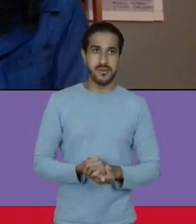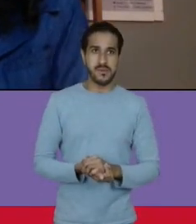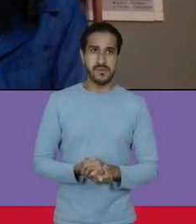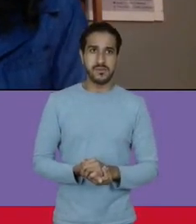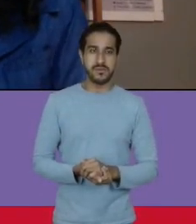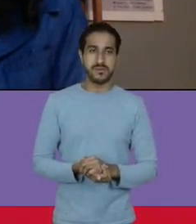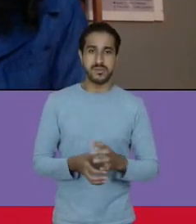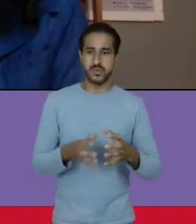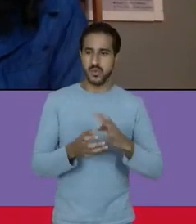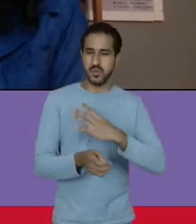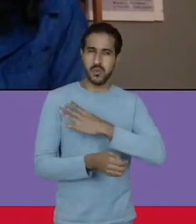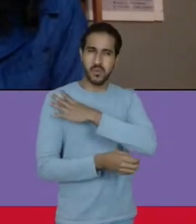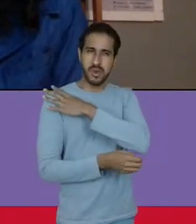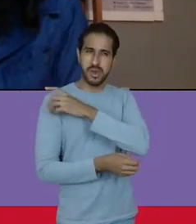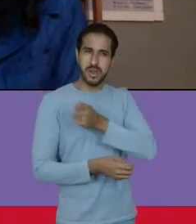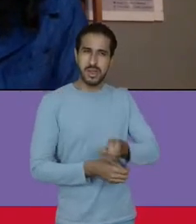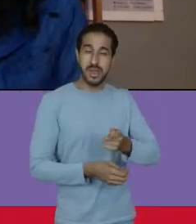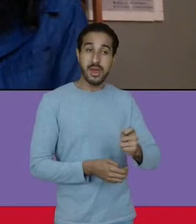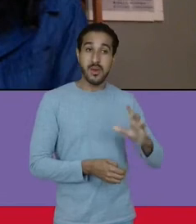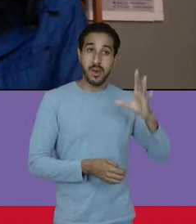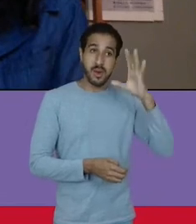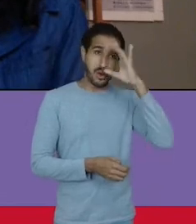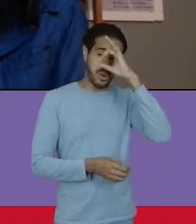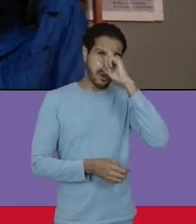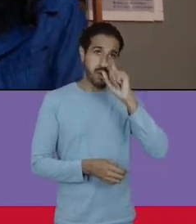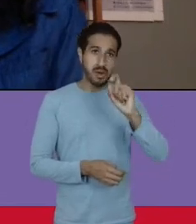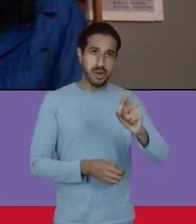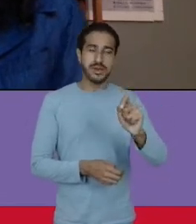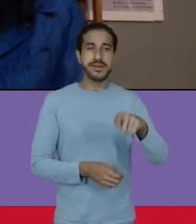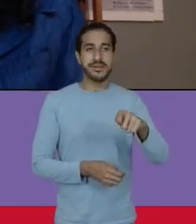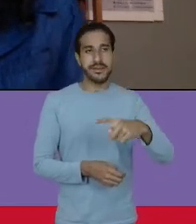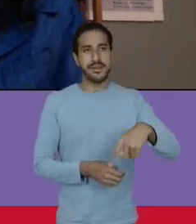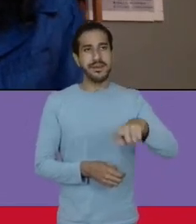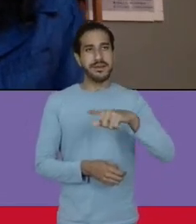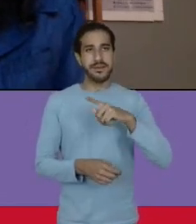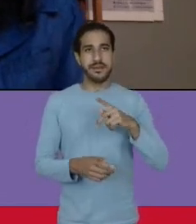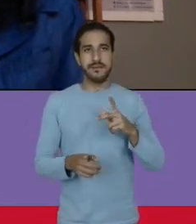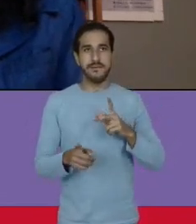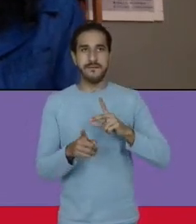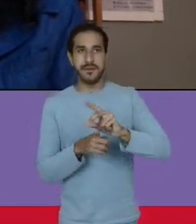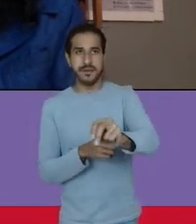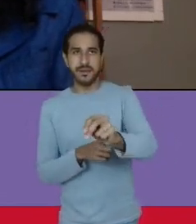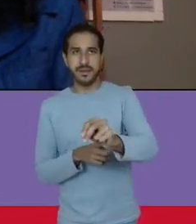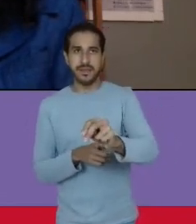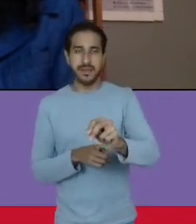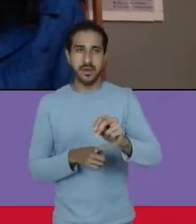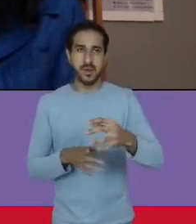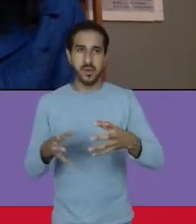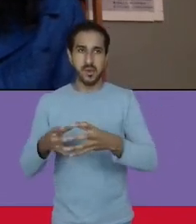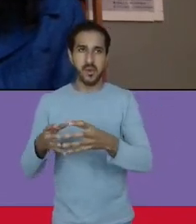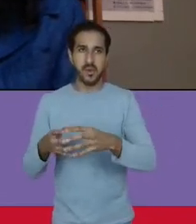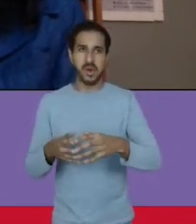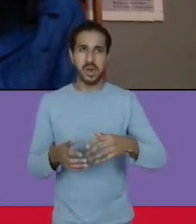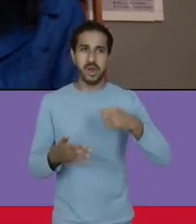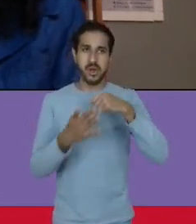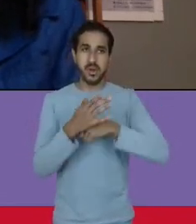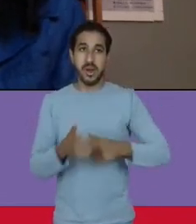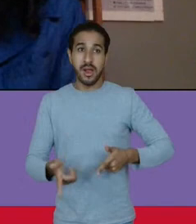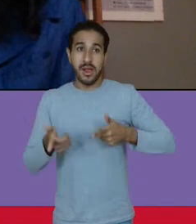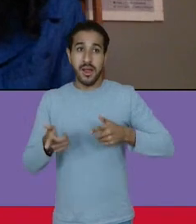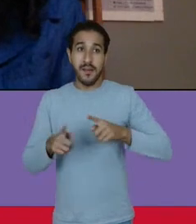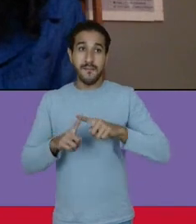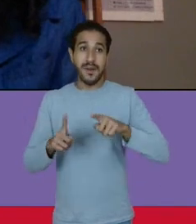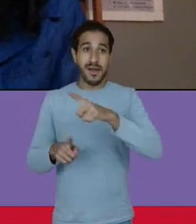E os militares entenderam que, sim, eles tinham ganho de quem estava na luta armada, mas eles